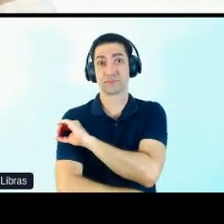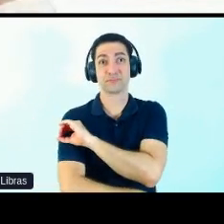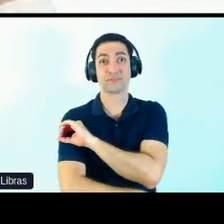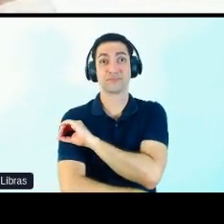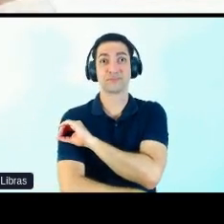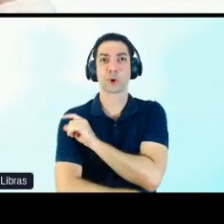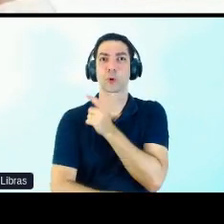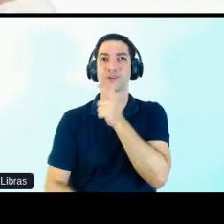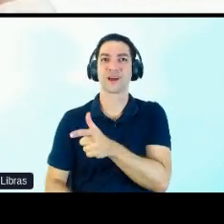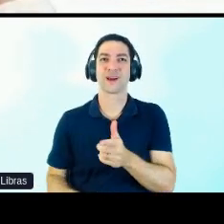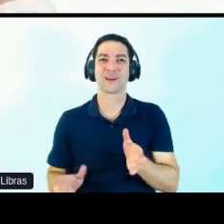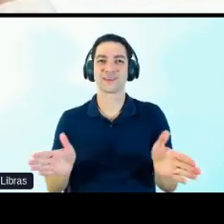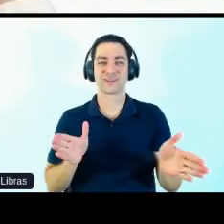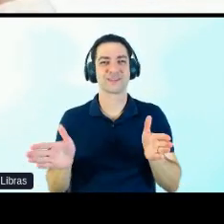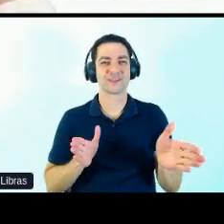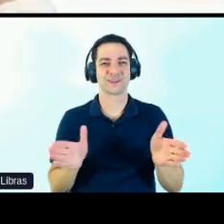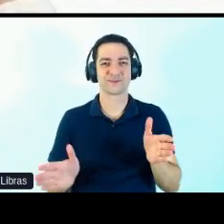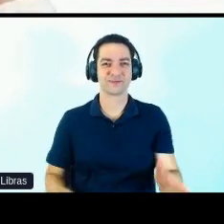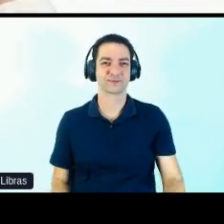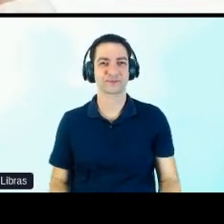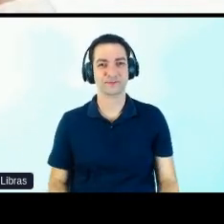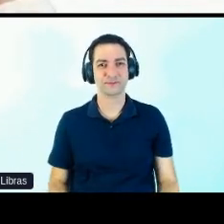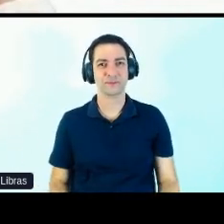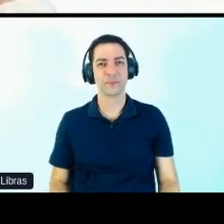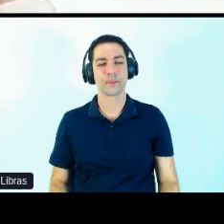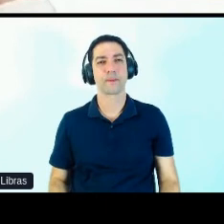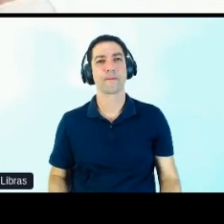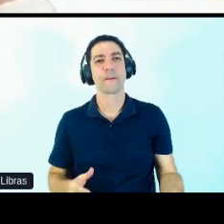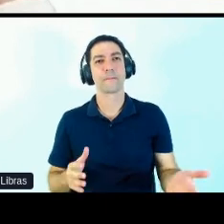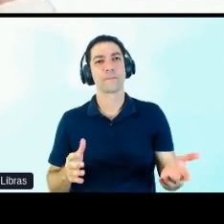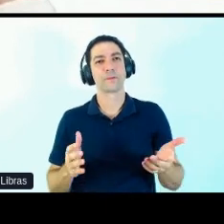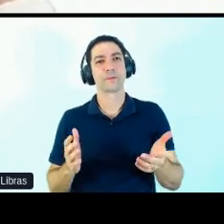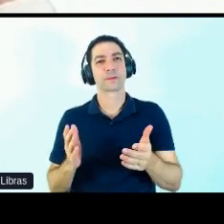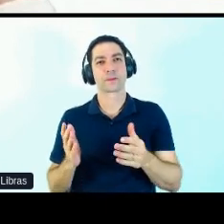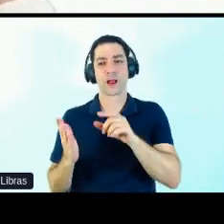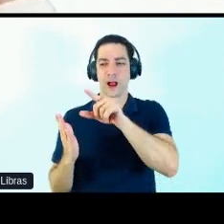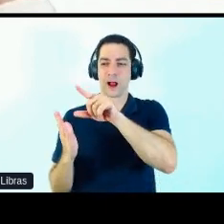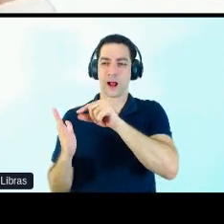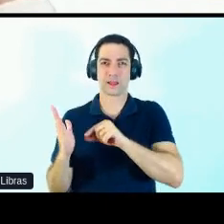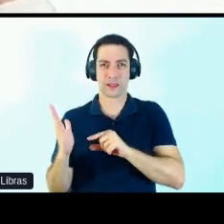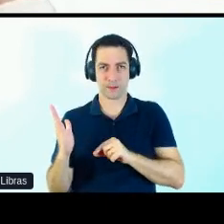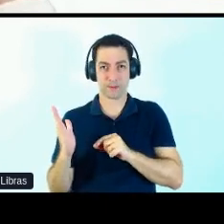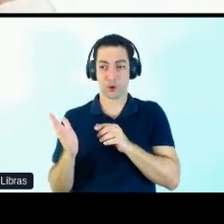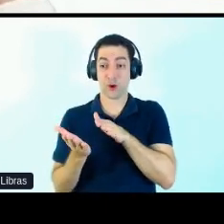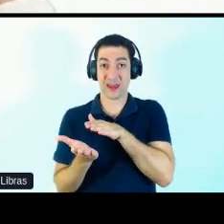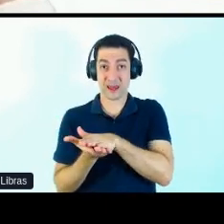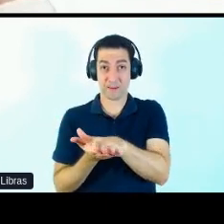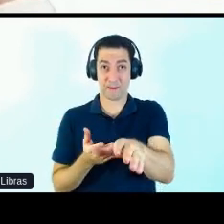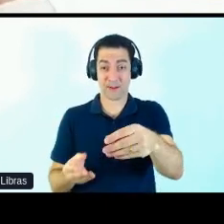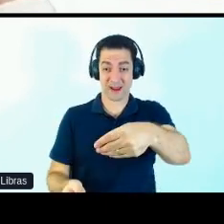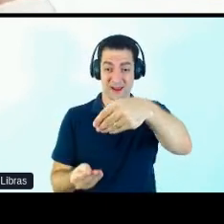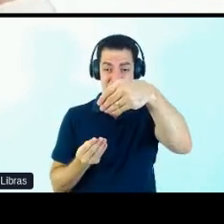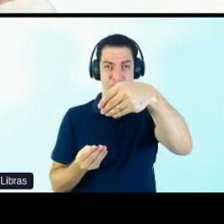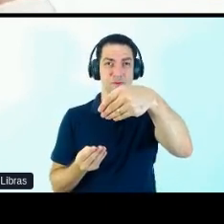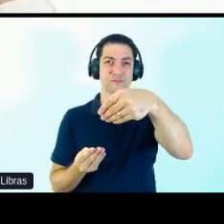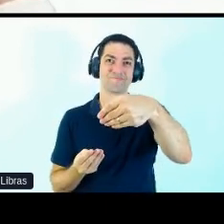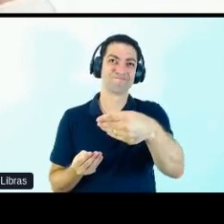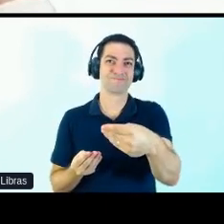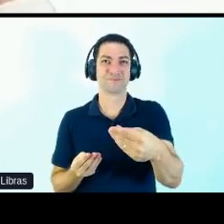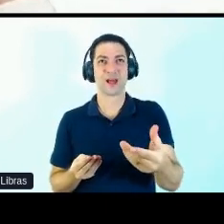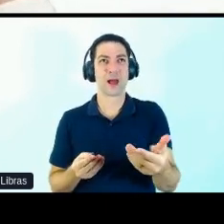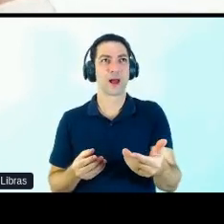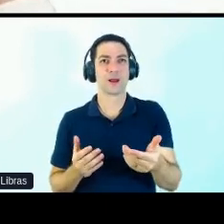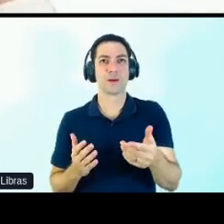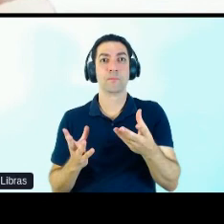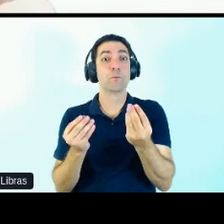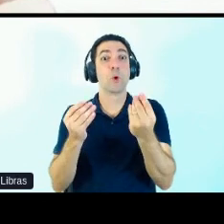impresso, vamos dizer, dependendo do número das coisas, você teria que imprimir um livro. E numa